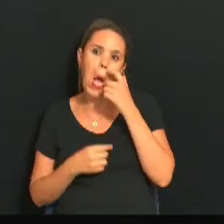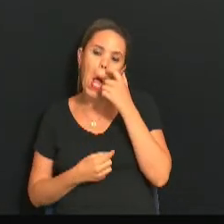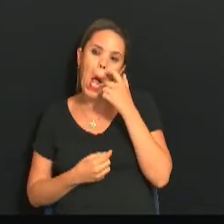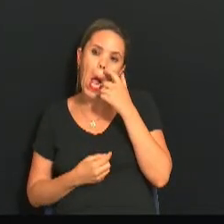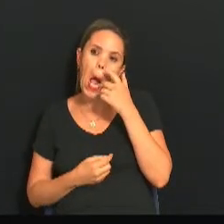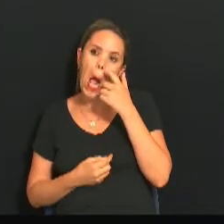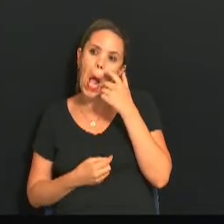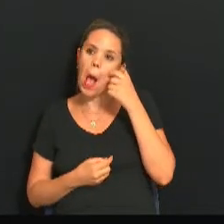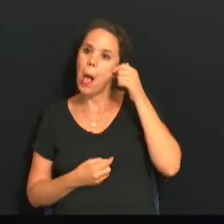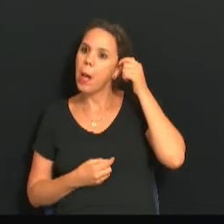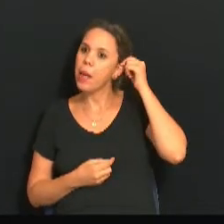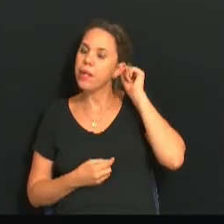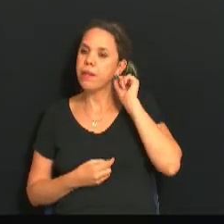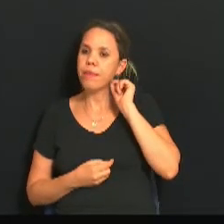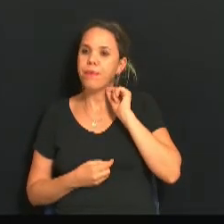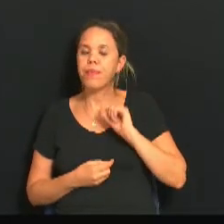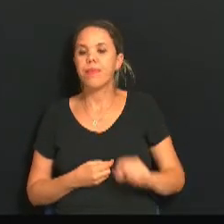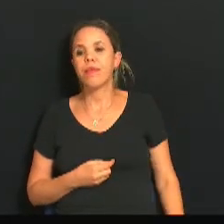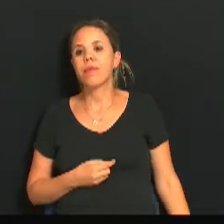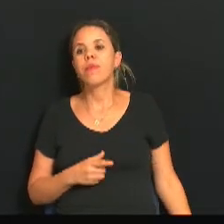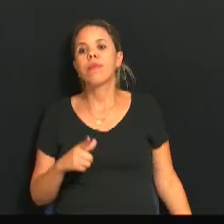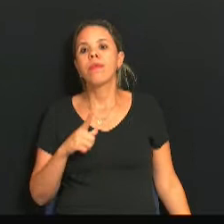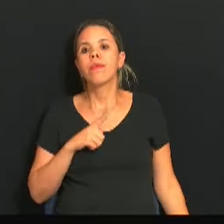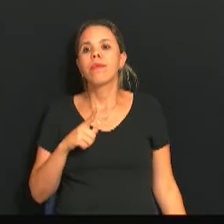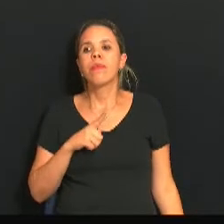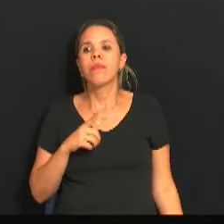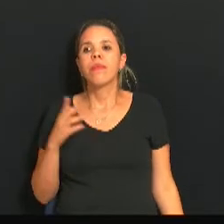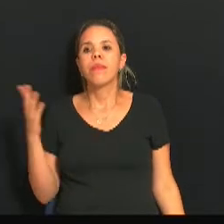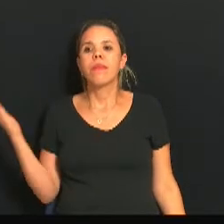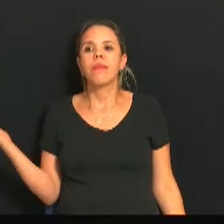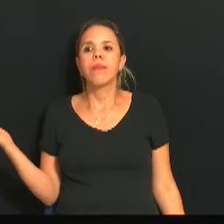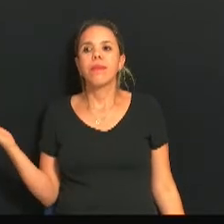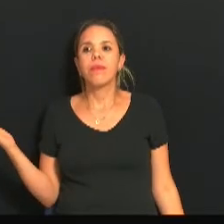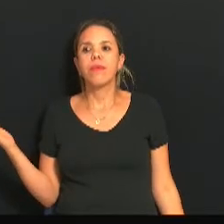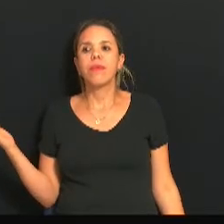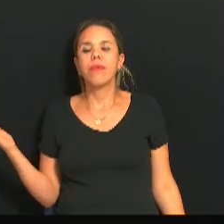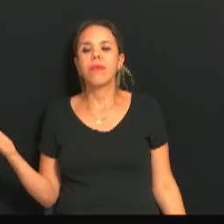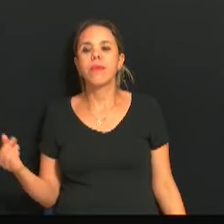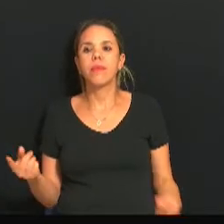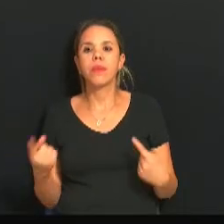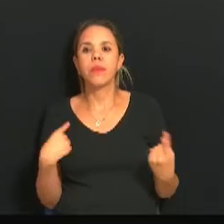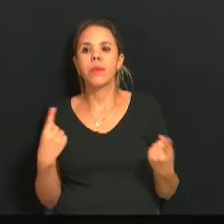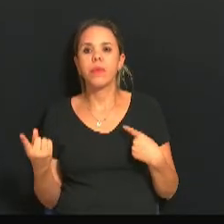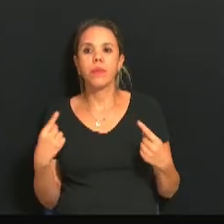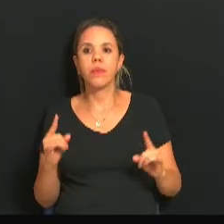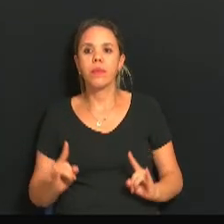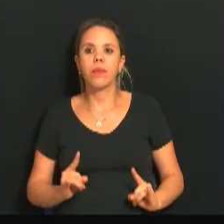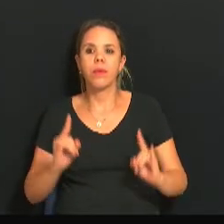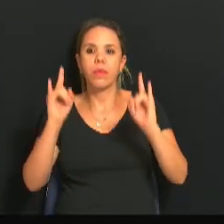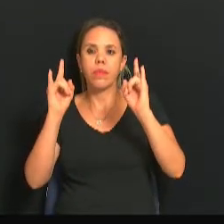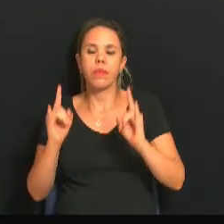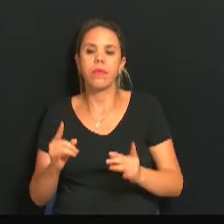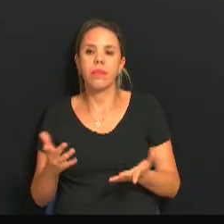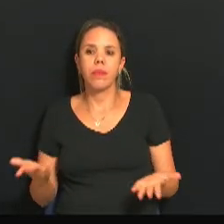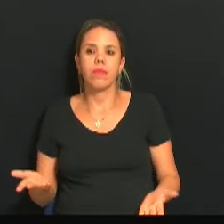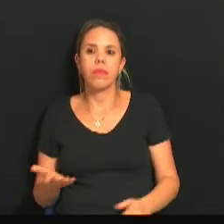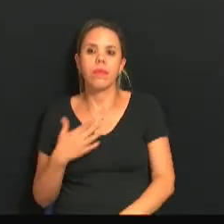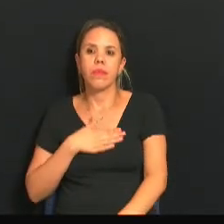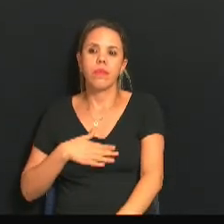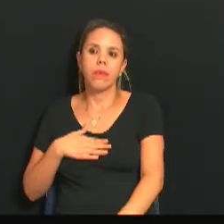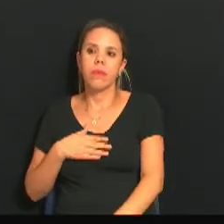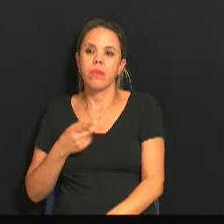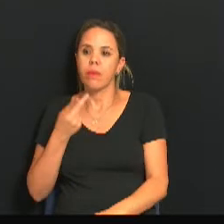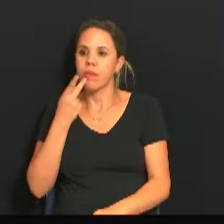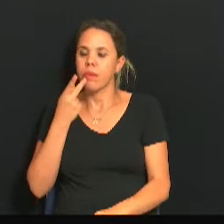bem nós temos aí estamos aí diário Edson Bastos Mas o que eu gostaria de